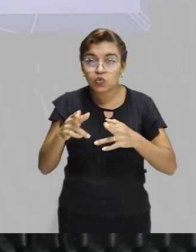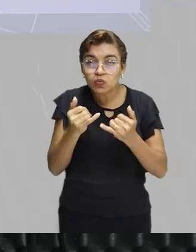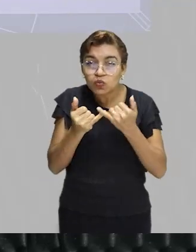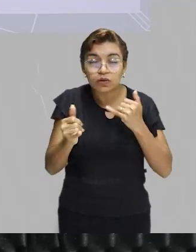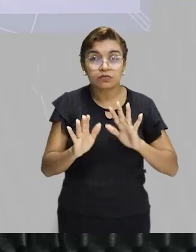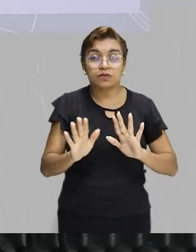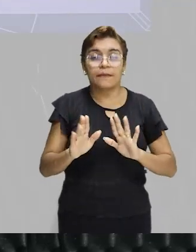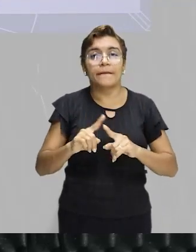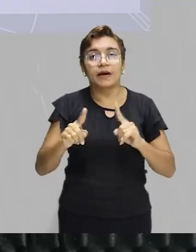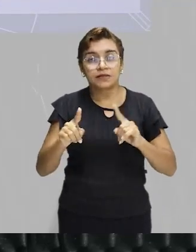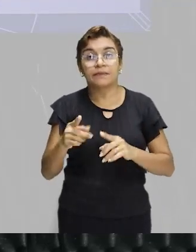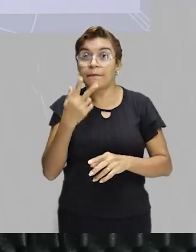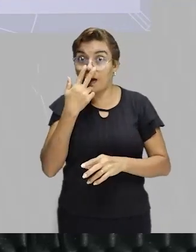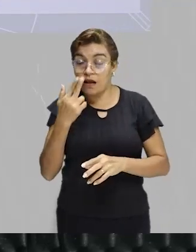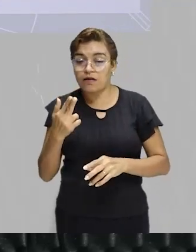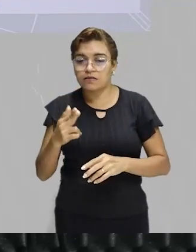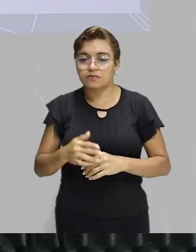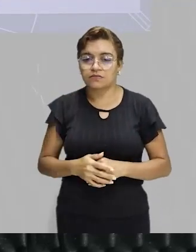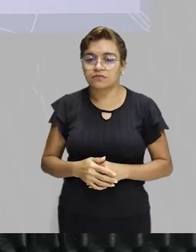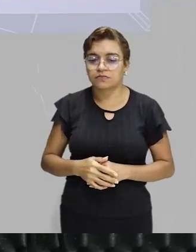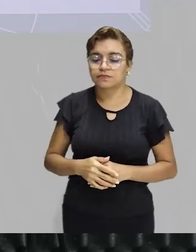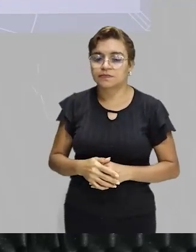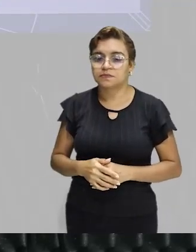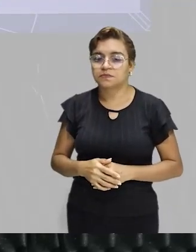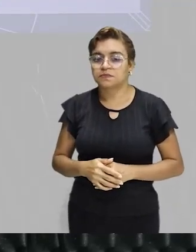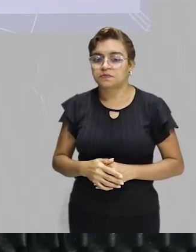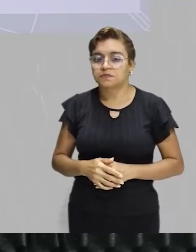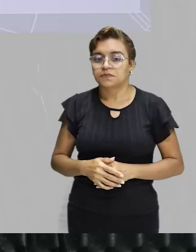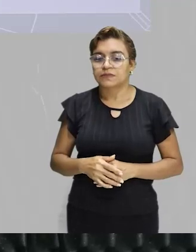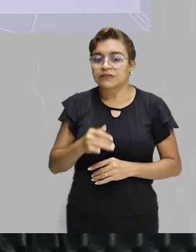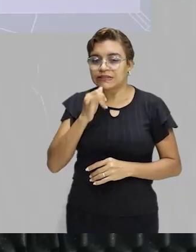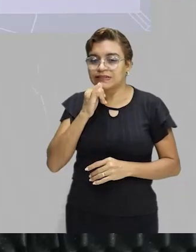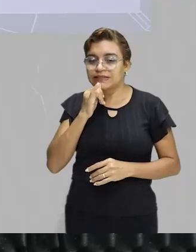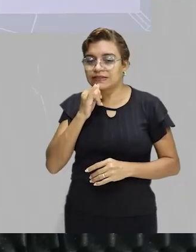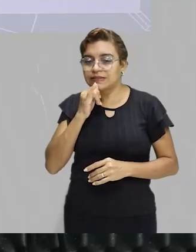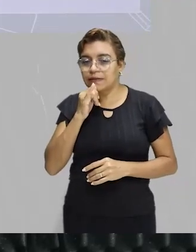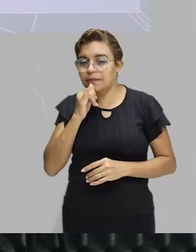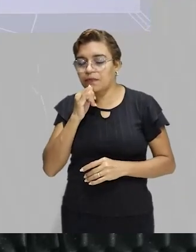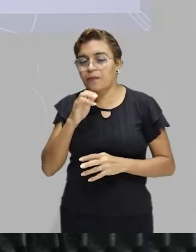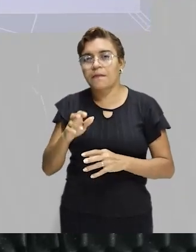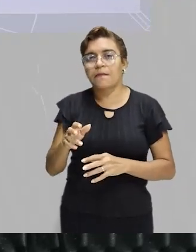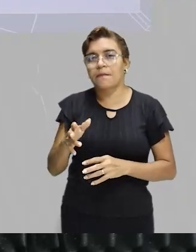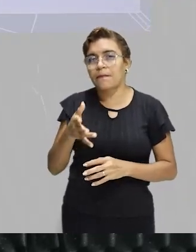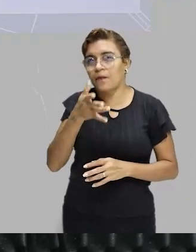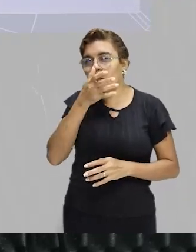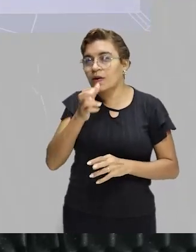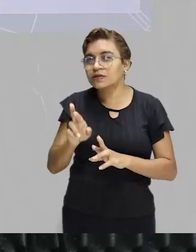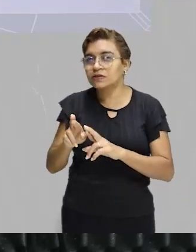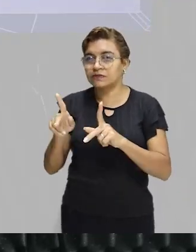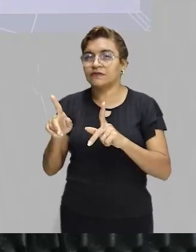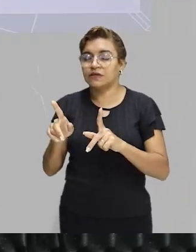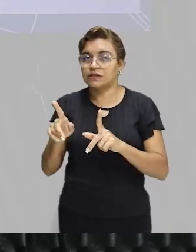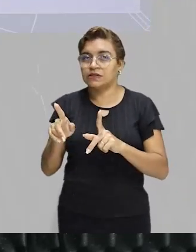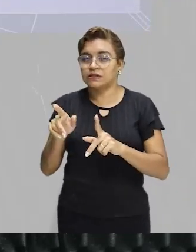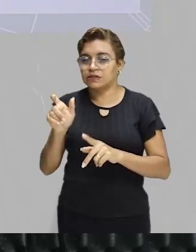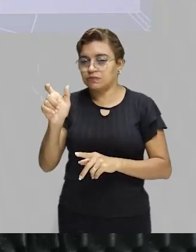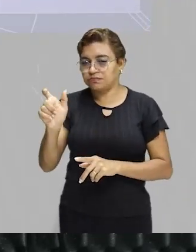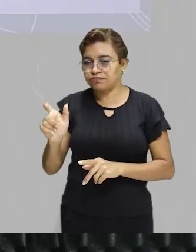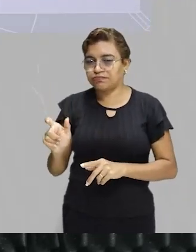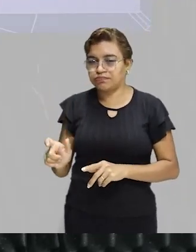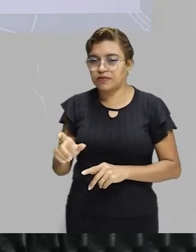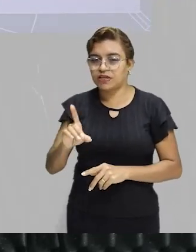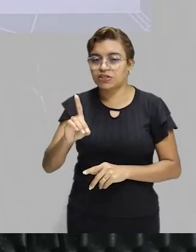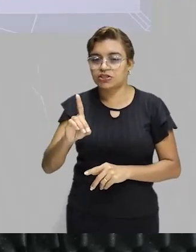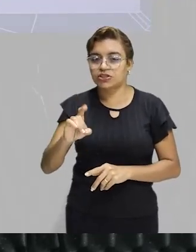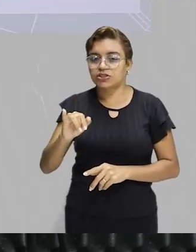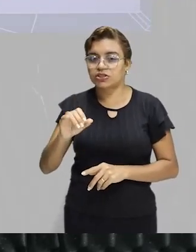consegue entender essas palavras. Distantes são palavras que têm uma diferença um pouquinho maior, mas mesmo assim,